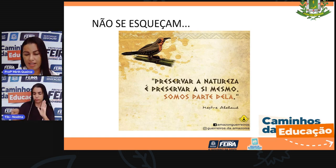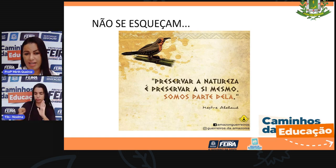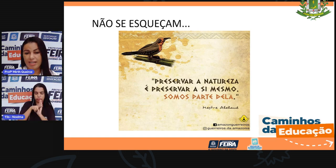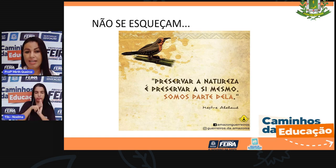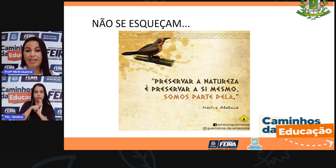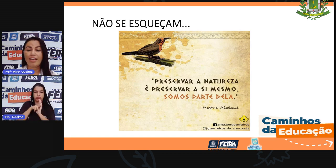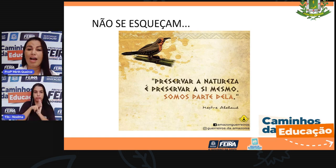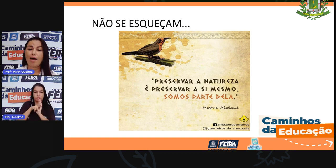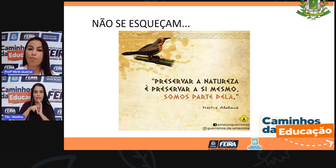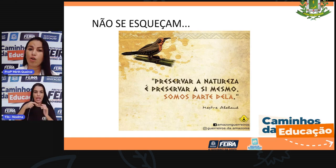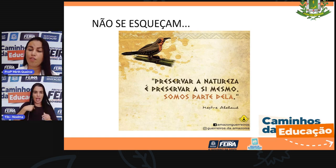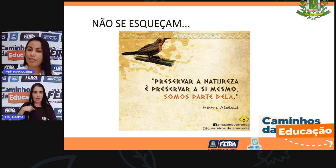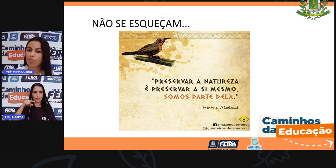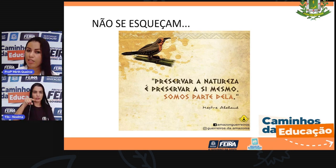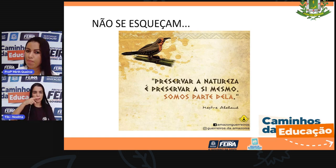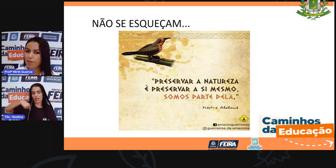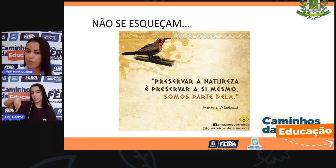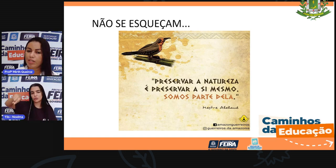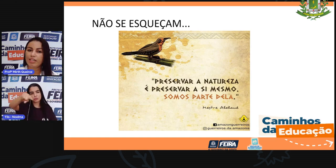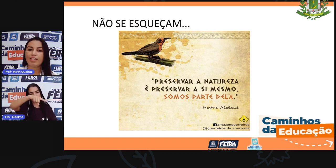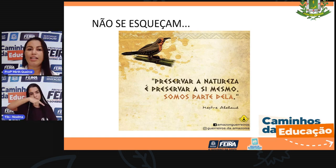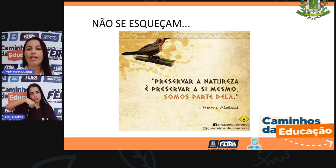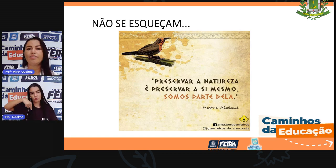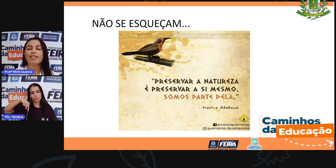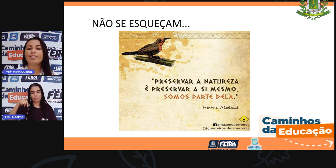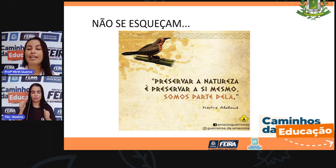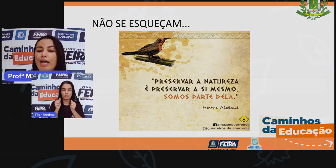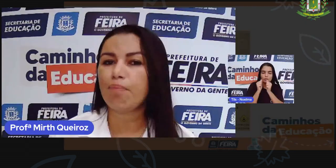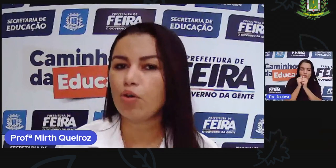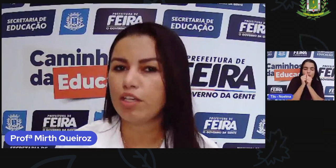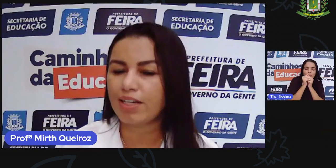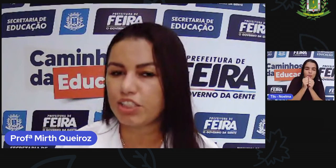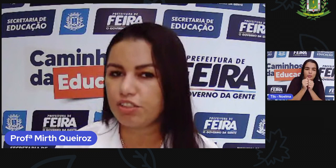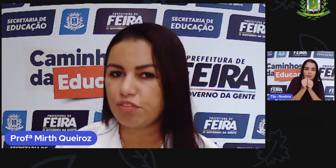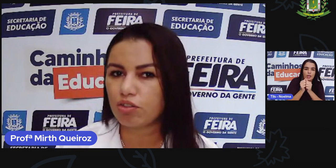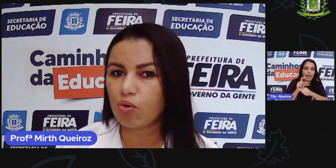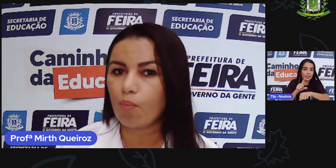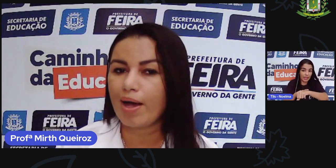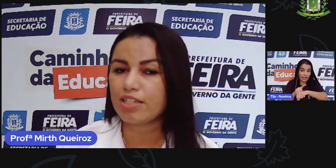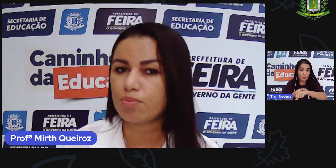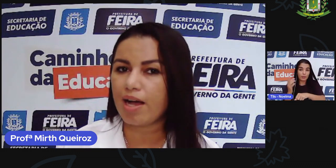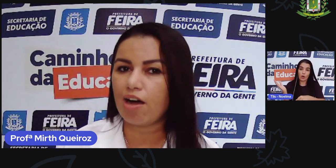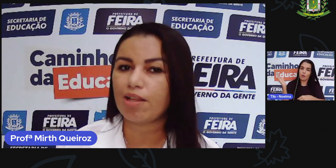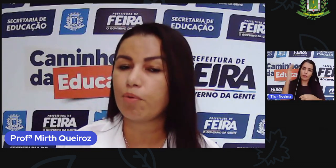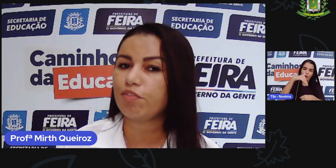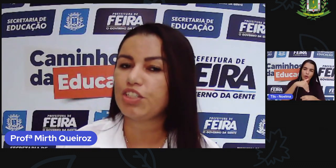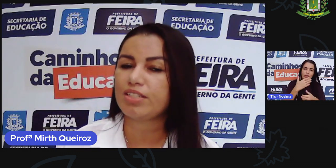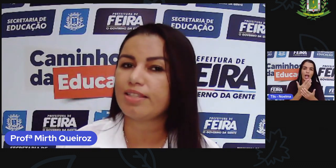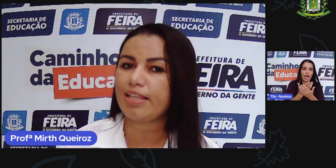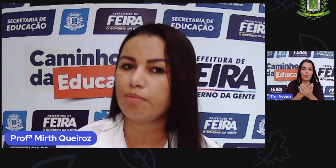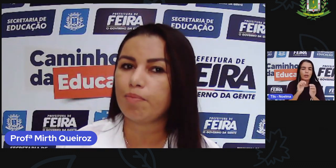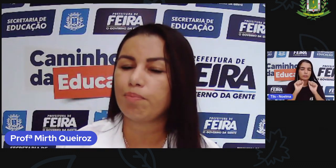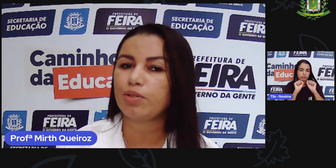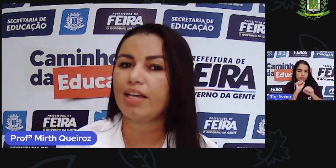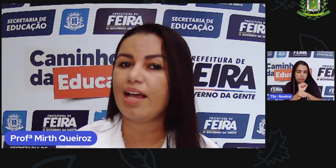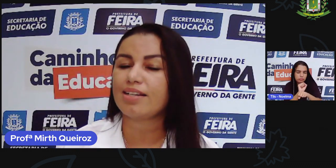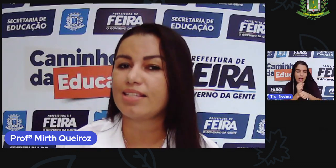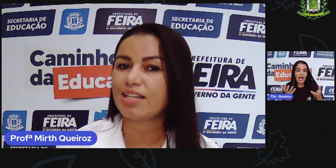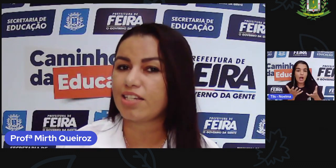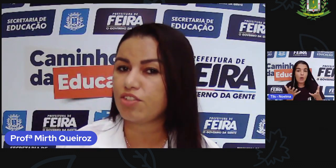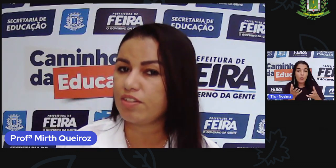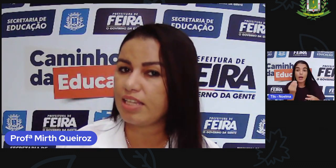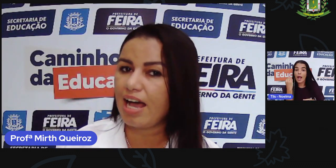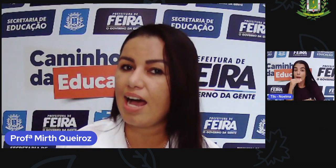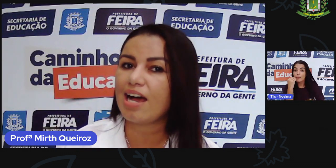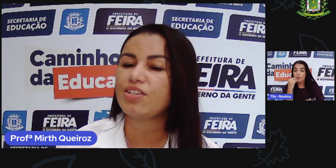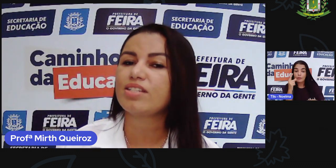dela. E a Pro vai dar um tempinho aqui, né? Daqui a pouquinho a gente volta com mais uma aula. Aproveite esse tempo para poder realizar